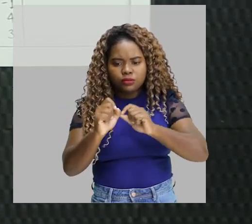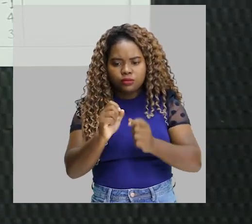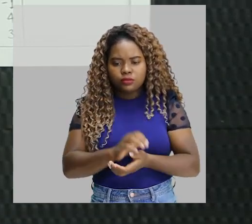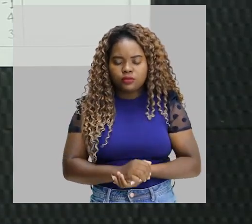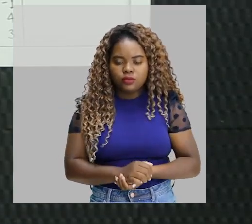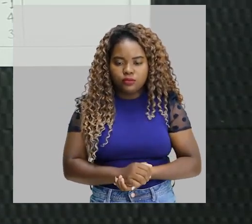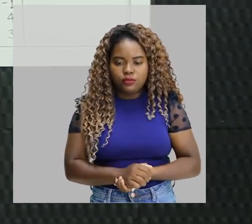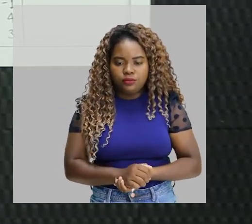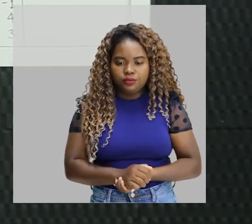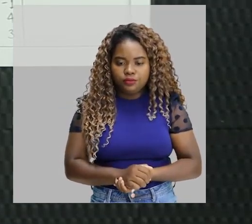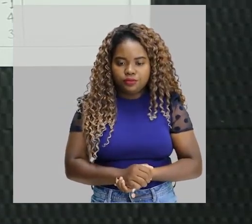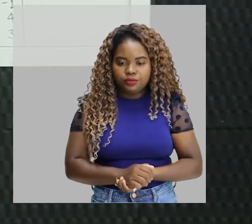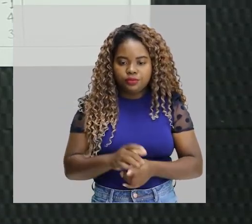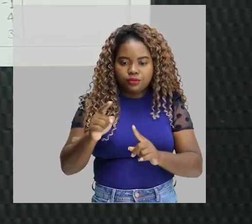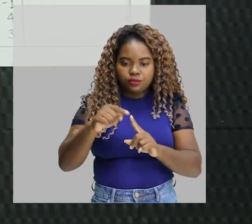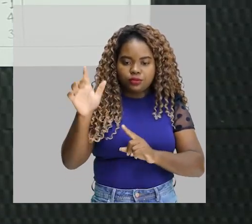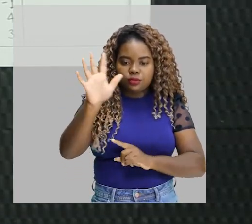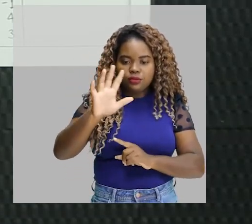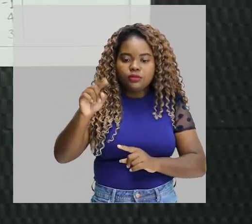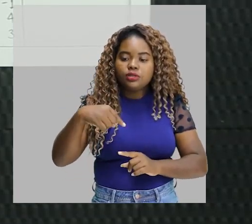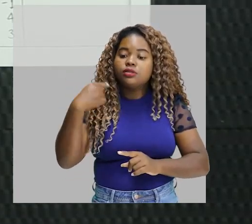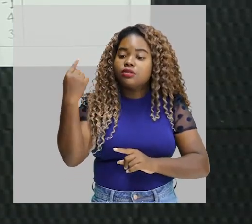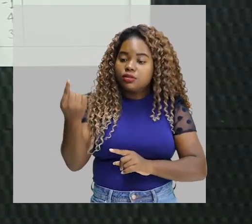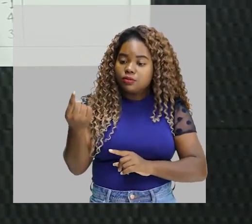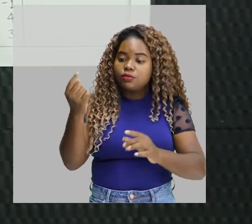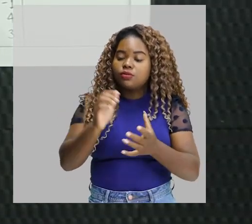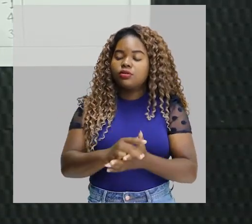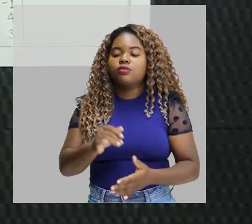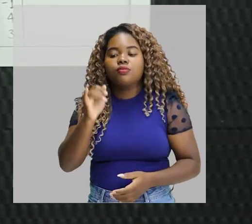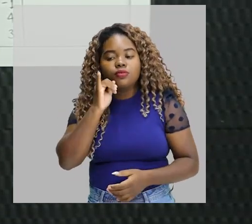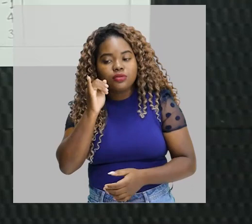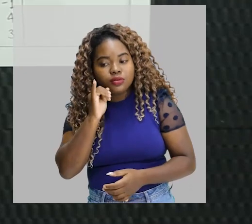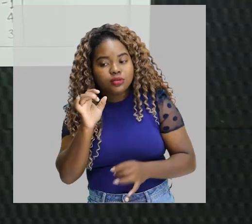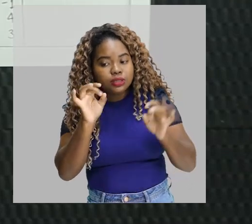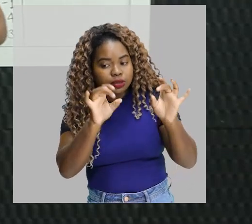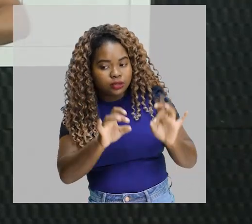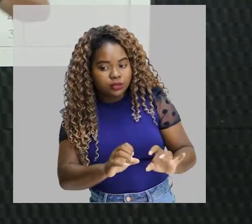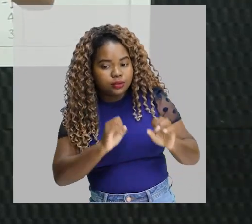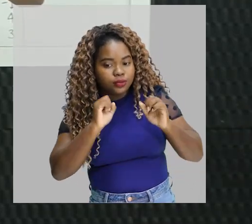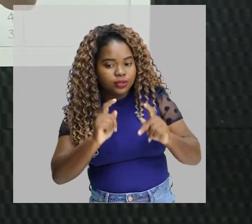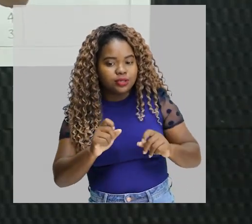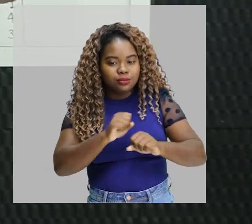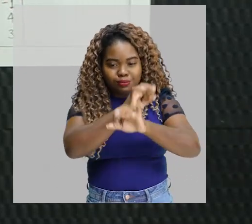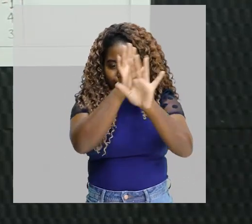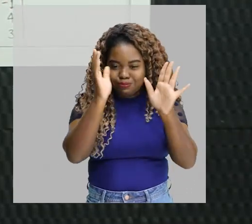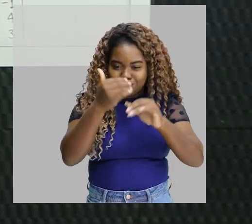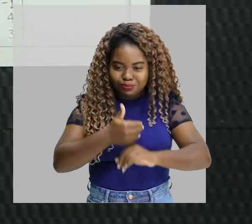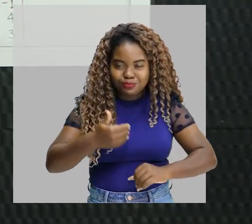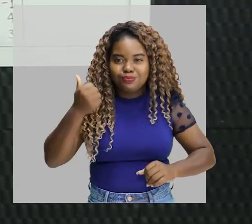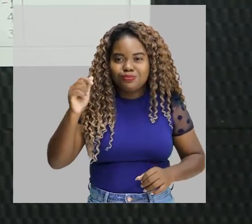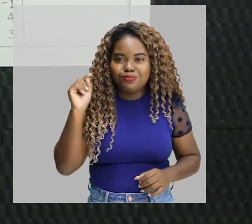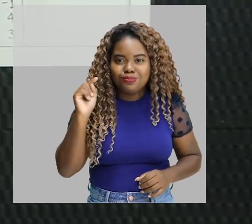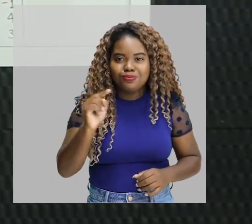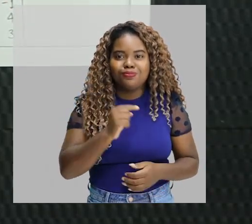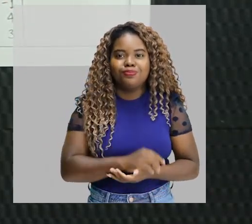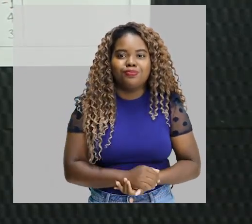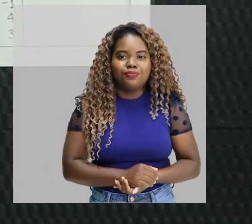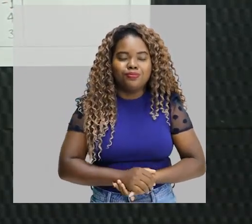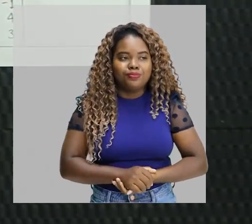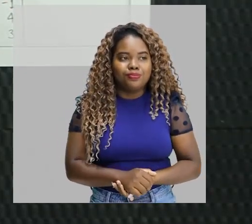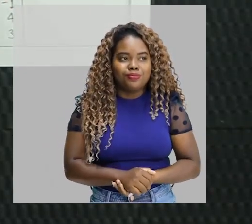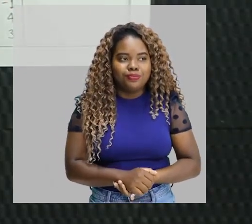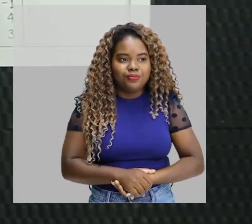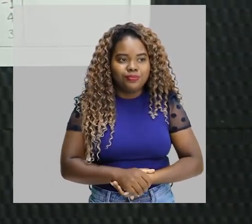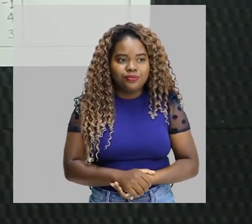sua forma geral depois a gente bota exemplos específicos a gente coloca exemplos para a gente fazer aqui